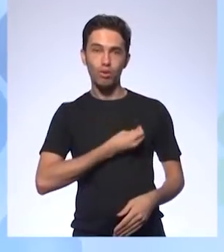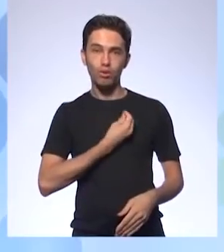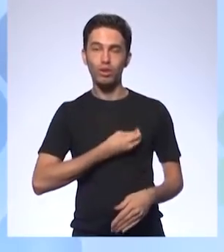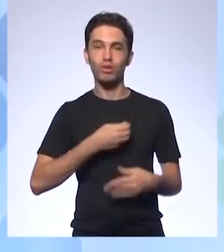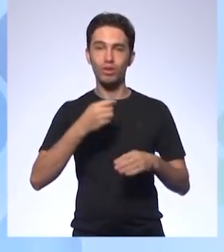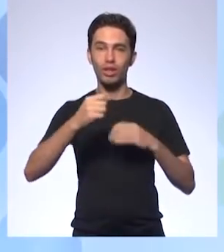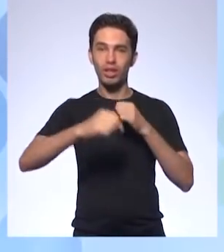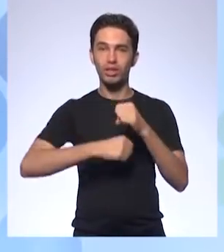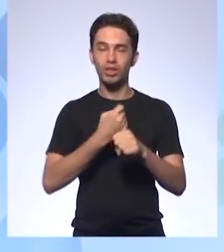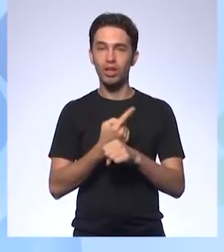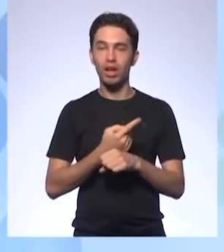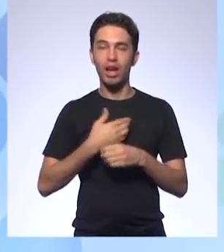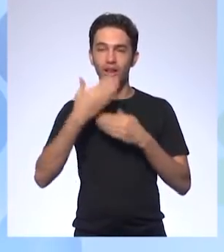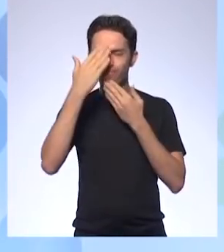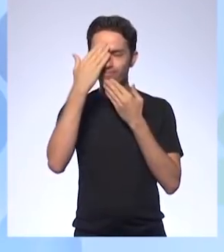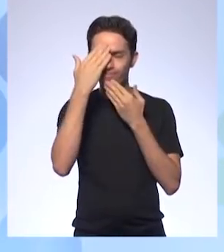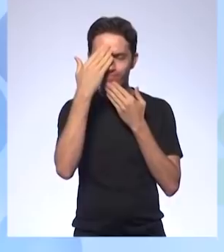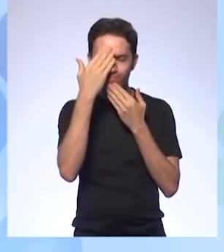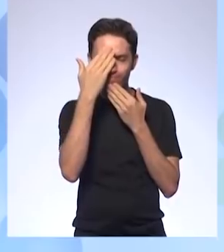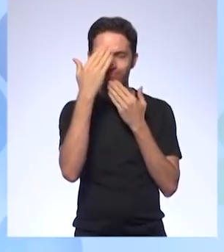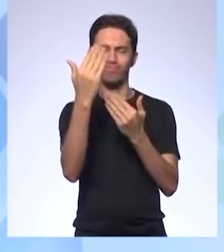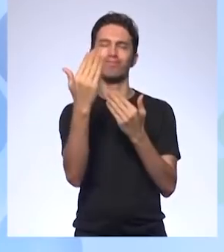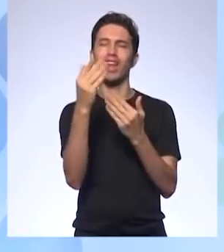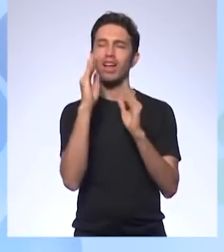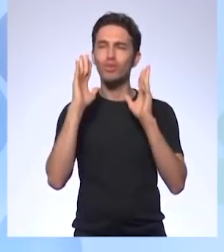agradecendo profundamente a todos os professores,